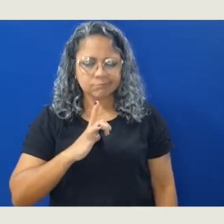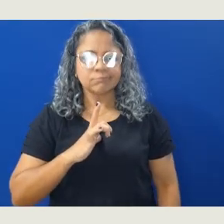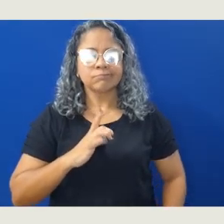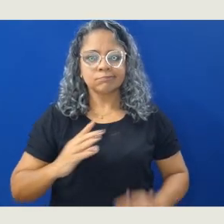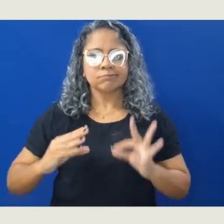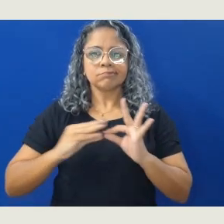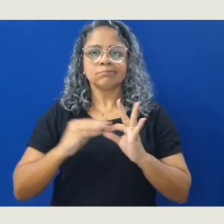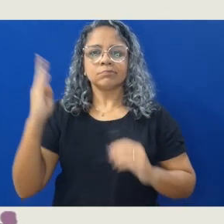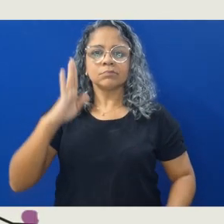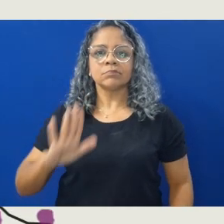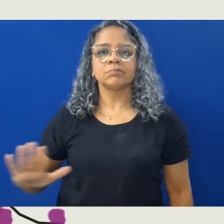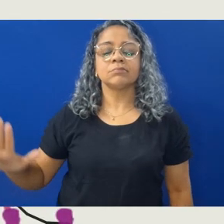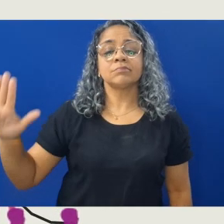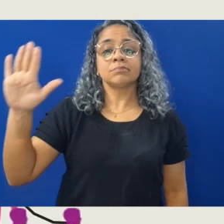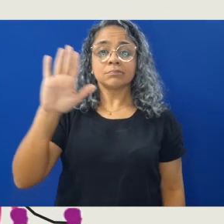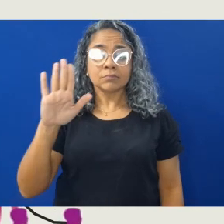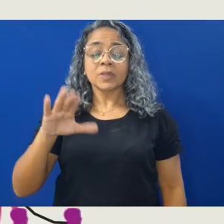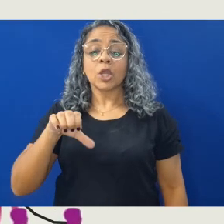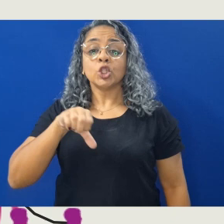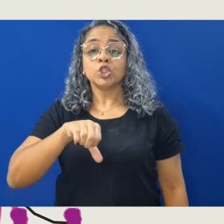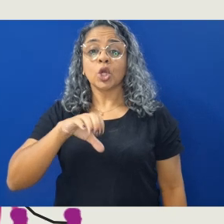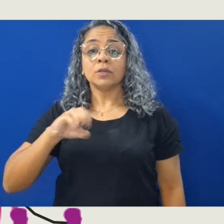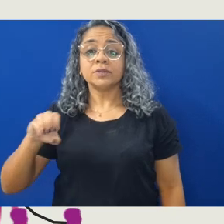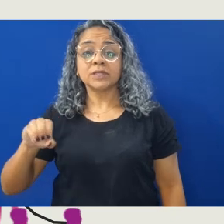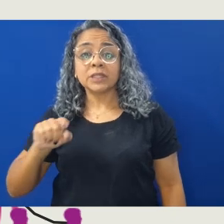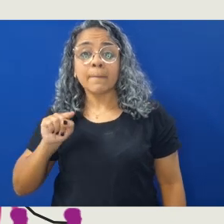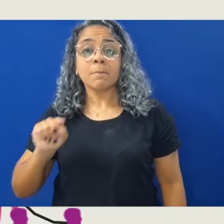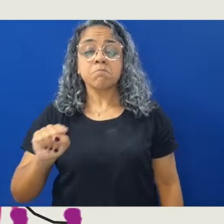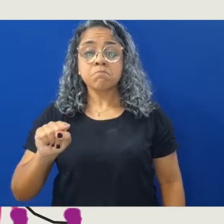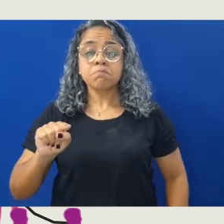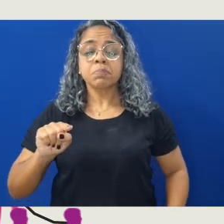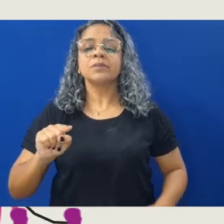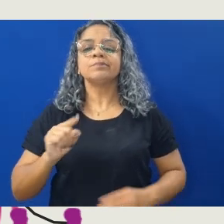quais 900 mil foram diagnosticadas.